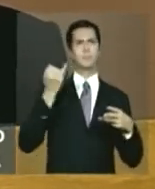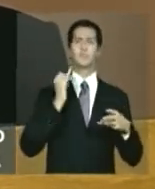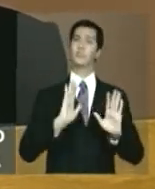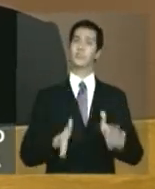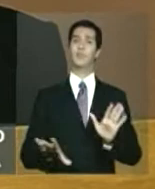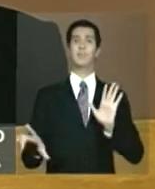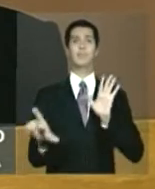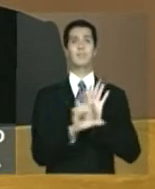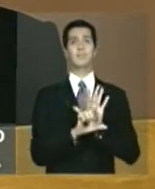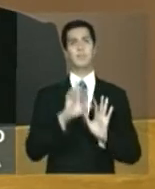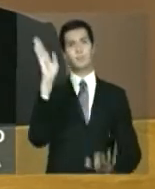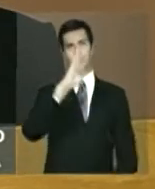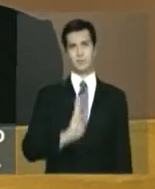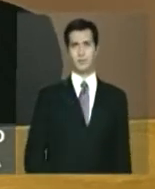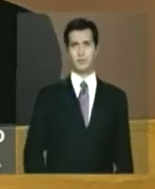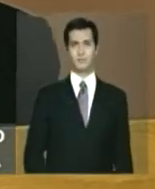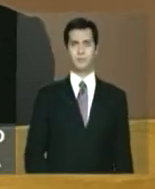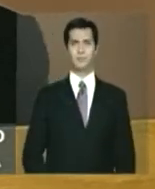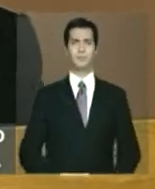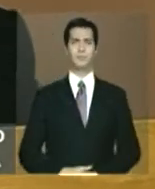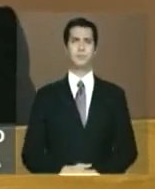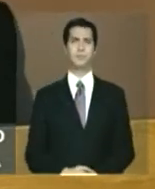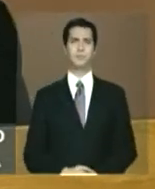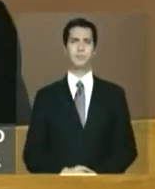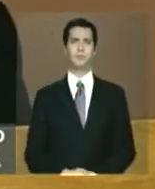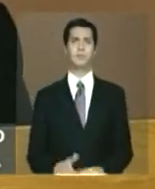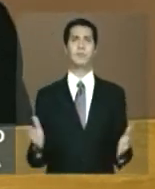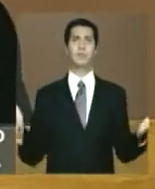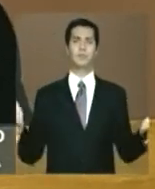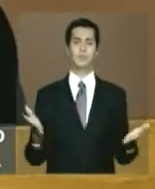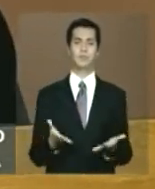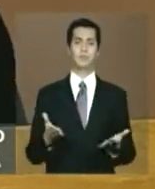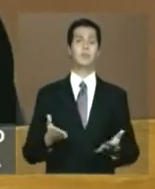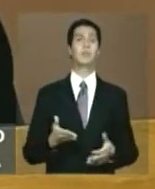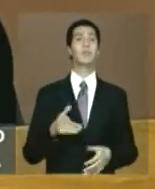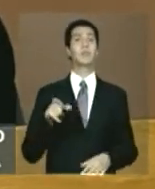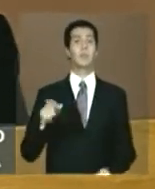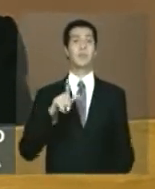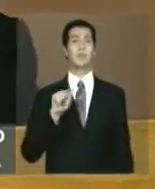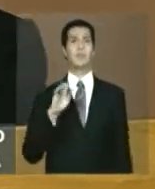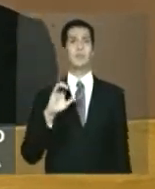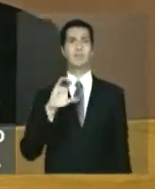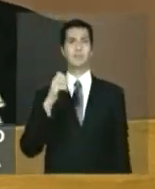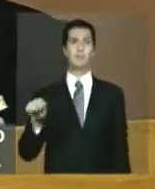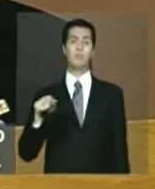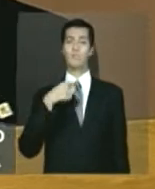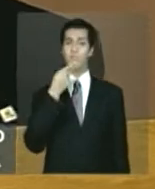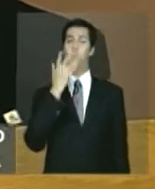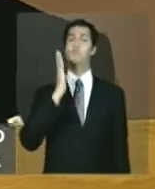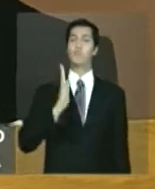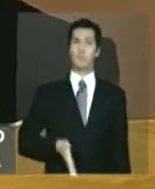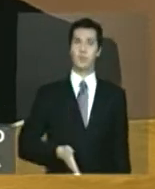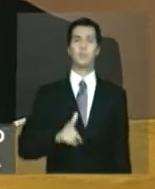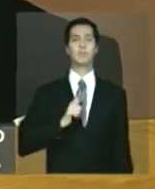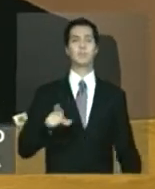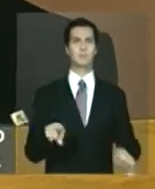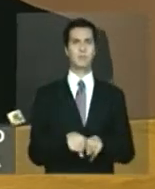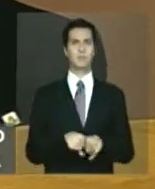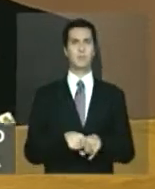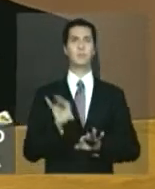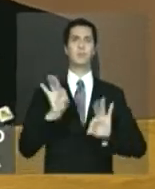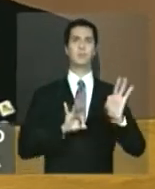no Brasil e é universal e agora como a graça já citou o programa Brasil carinhoso